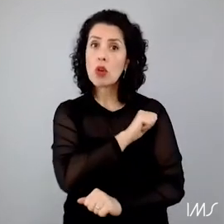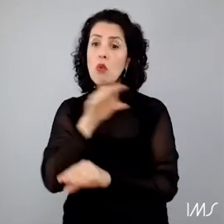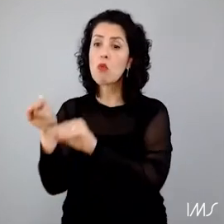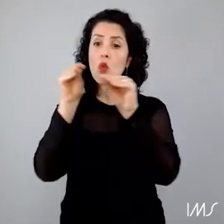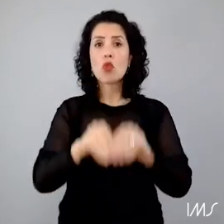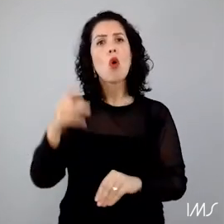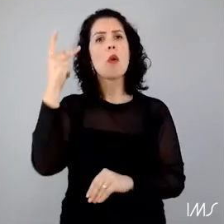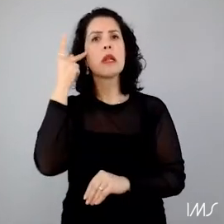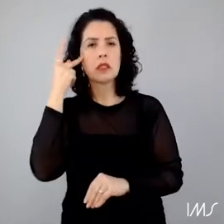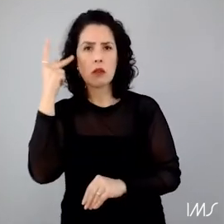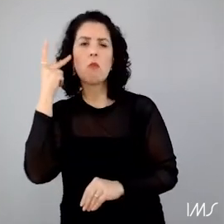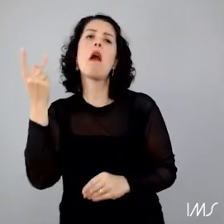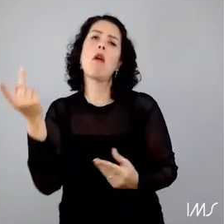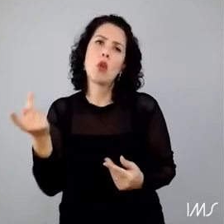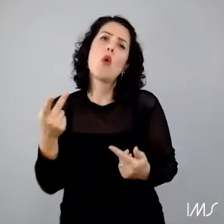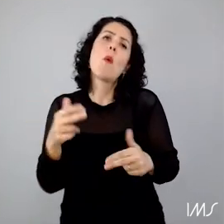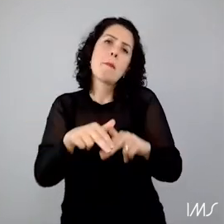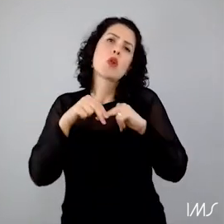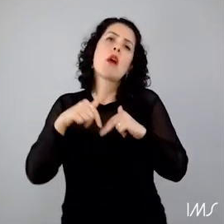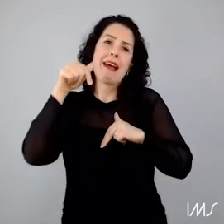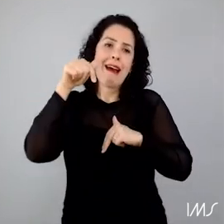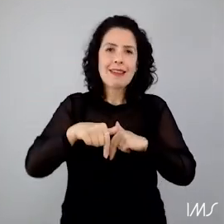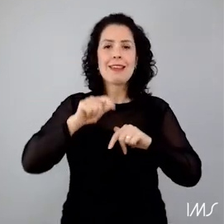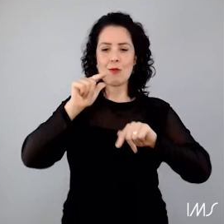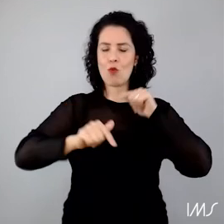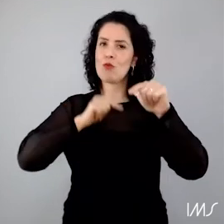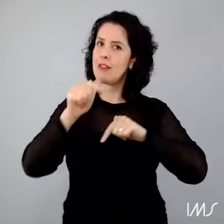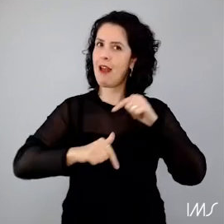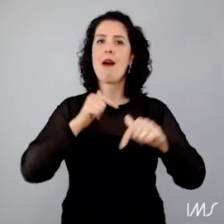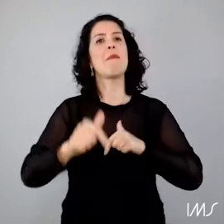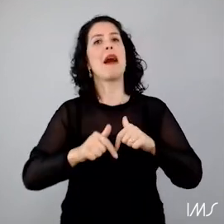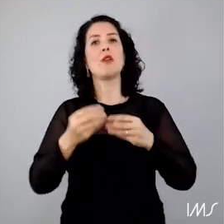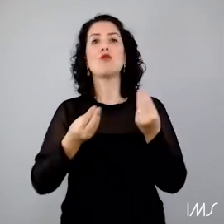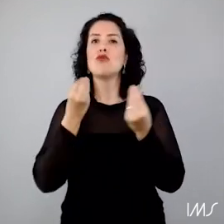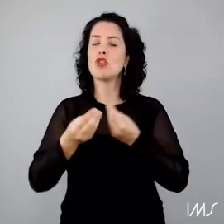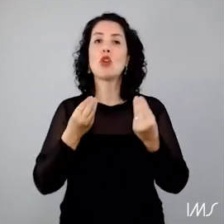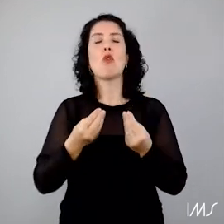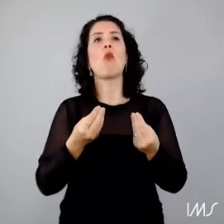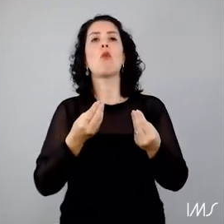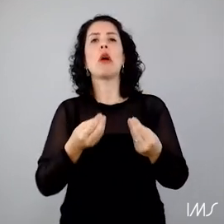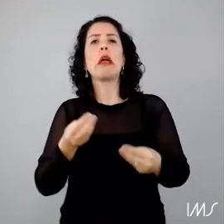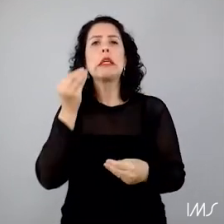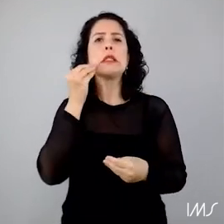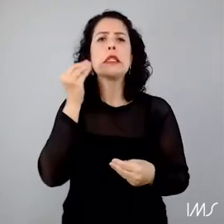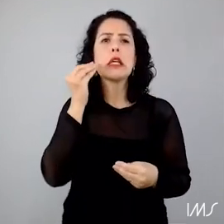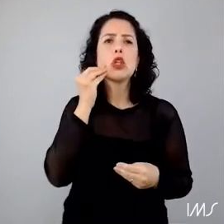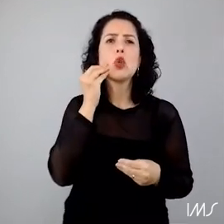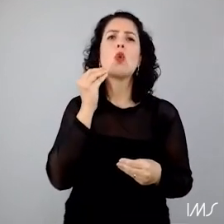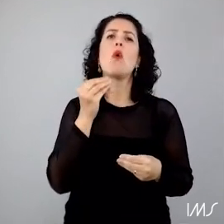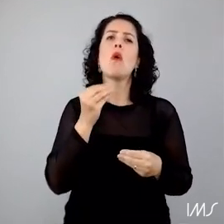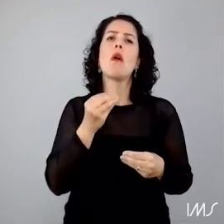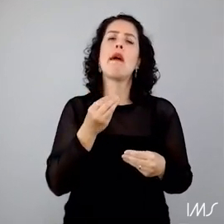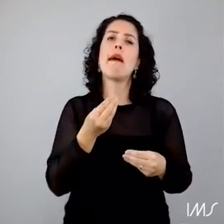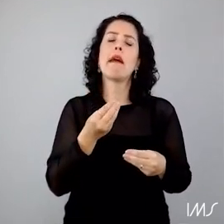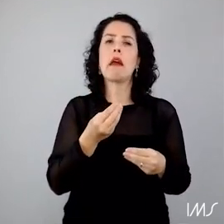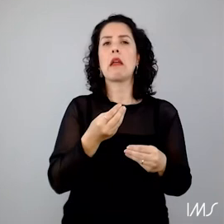por adoção pela sua magistral obra de recuperação da